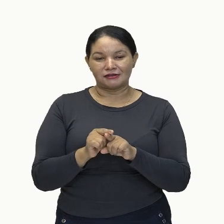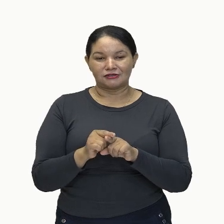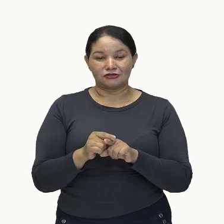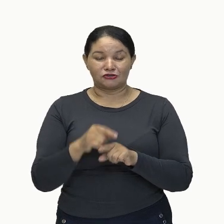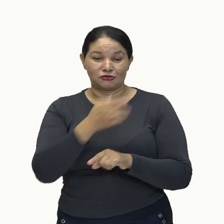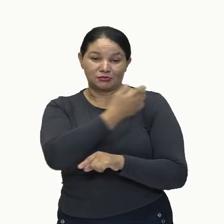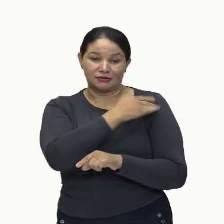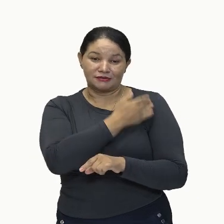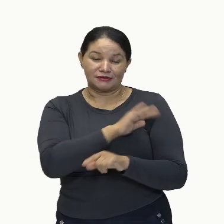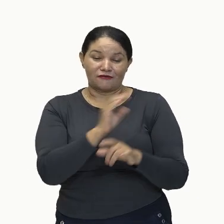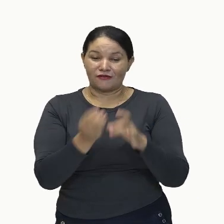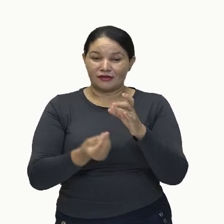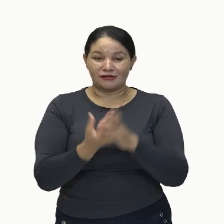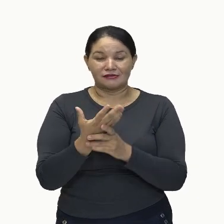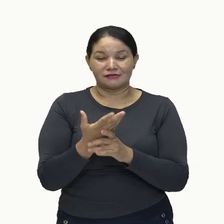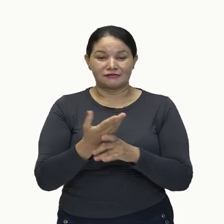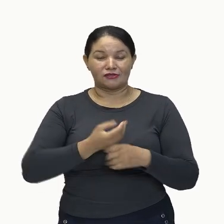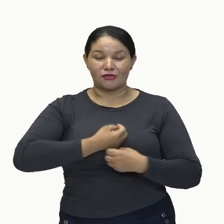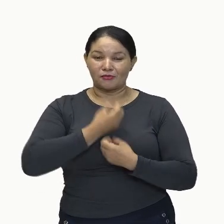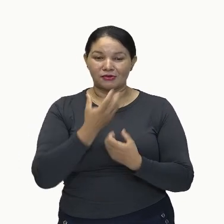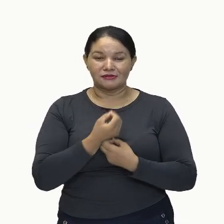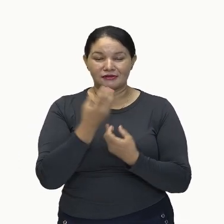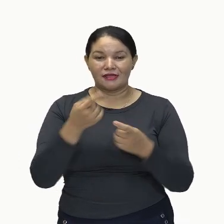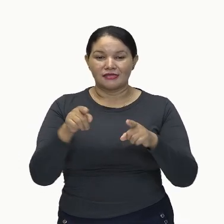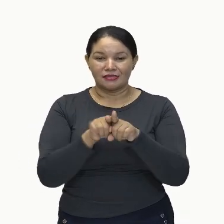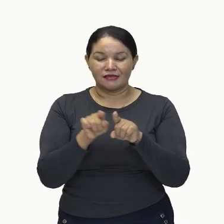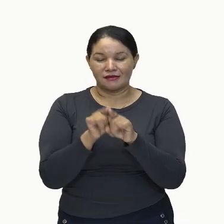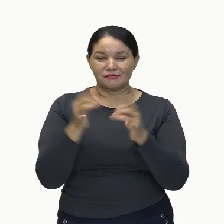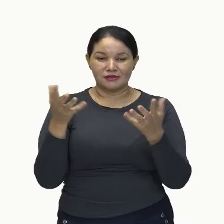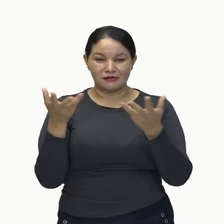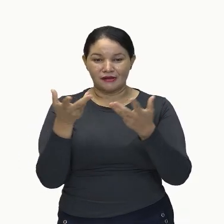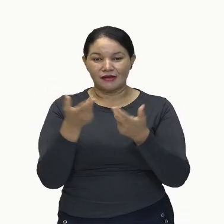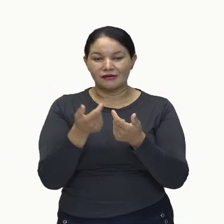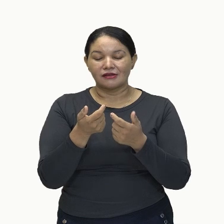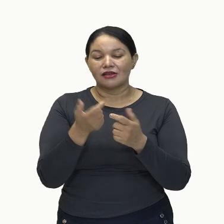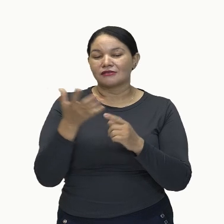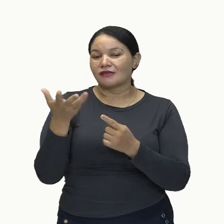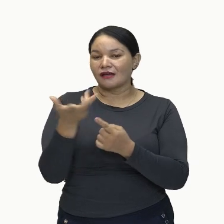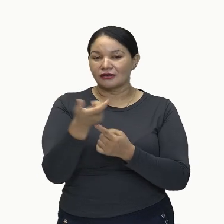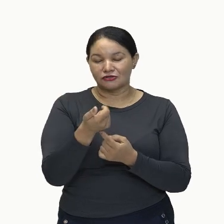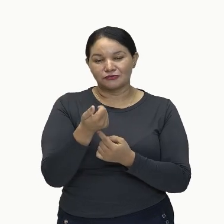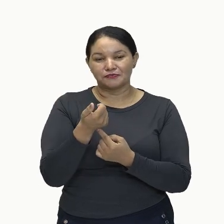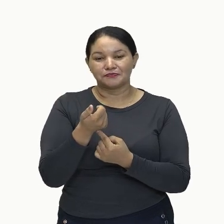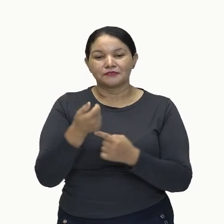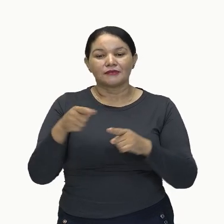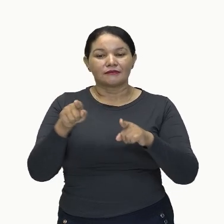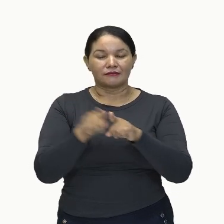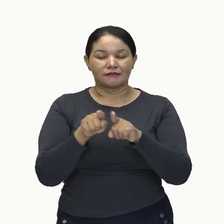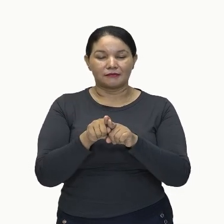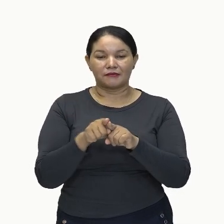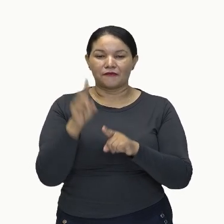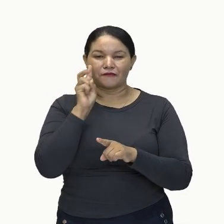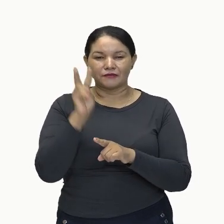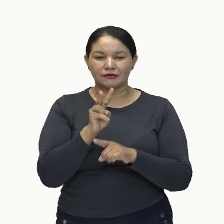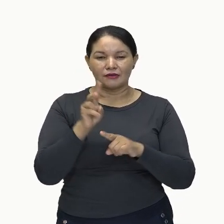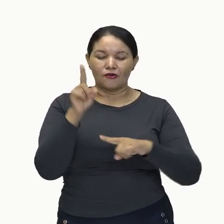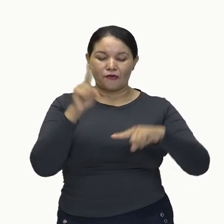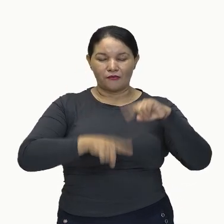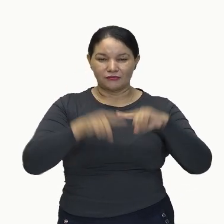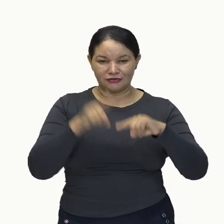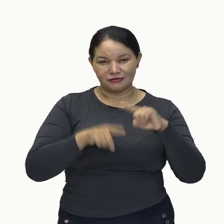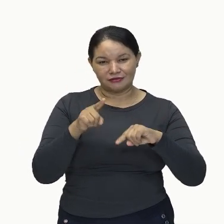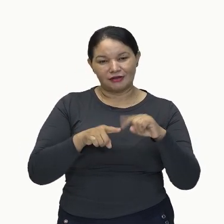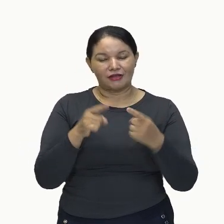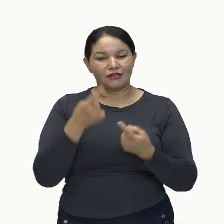poética, o planejamento da obra de arte, e a obra de arte era mais imediata. Qualquer objeto, como nós